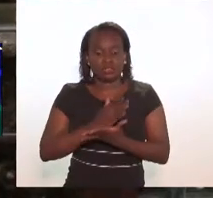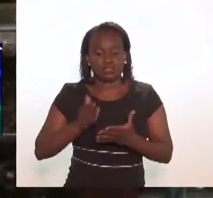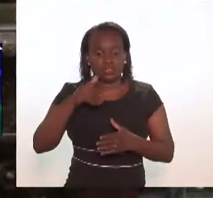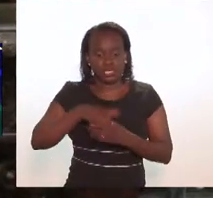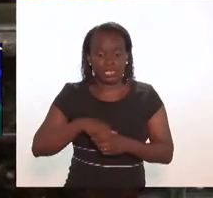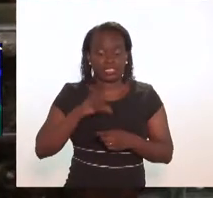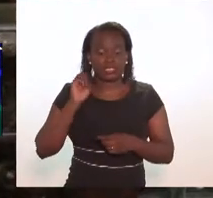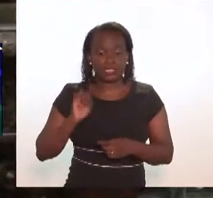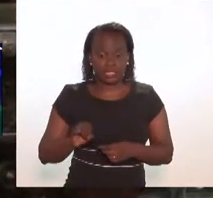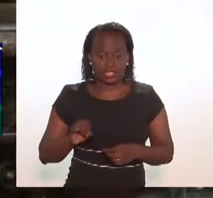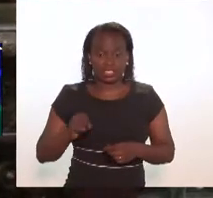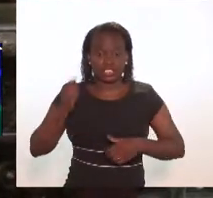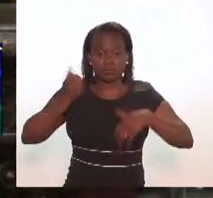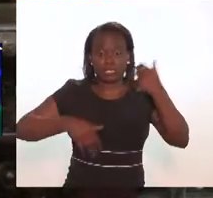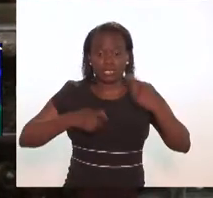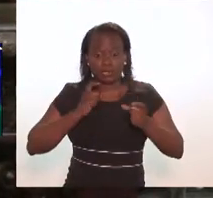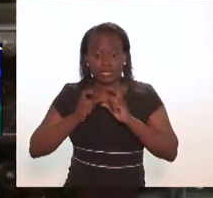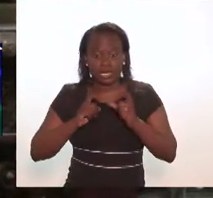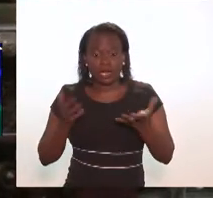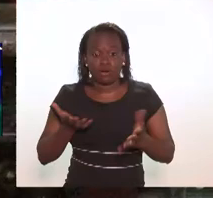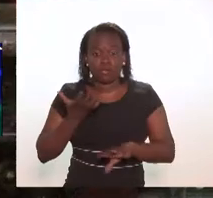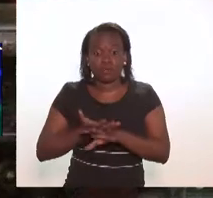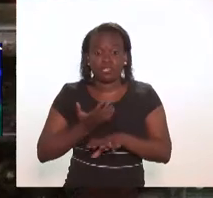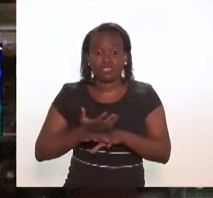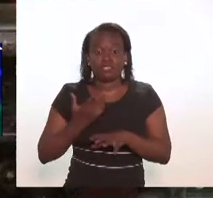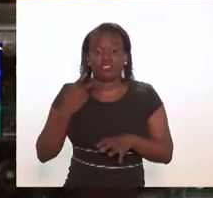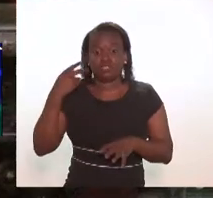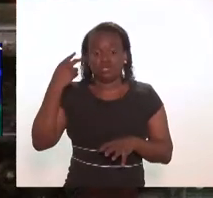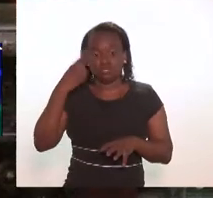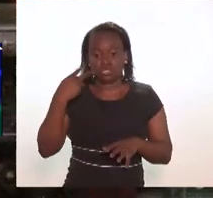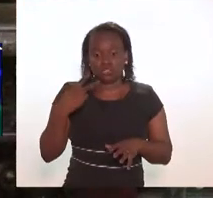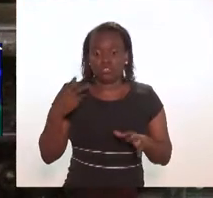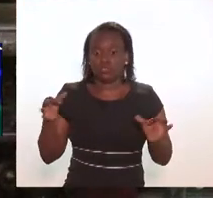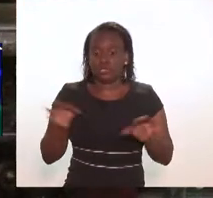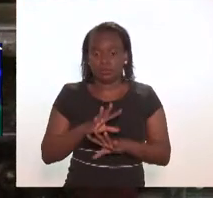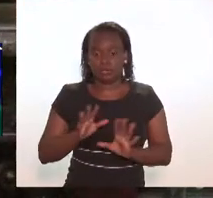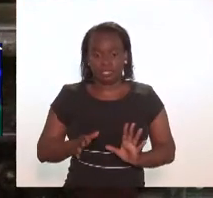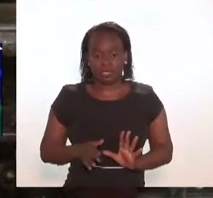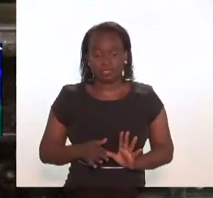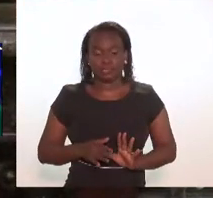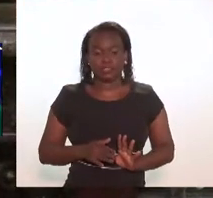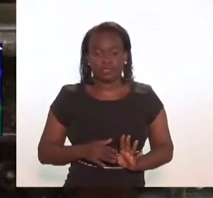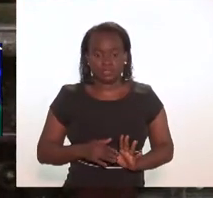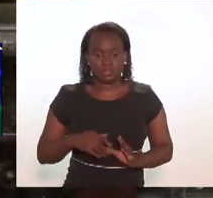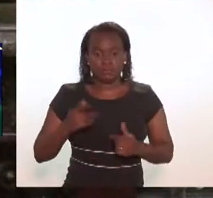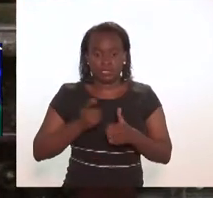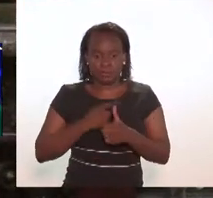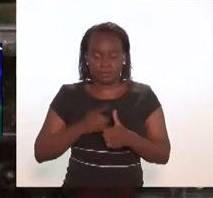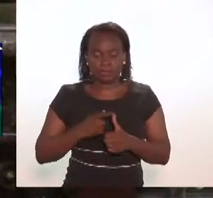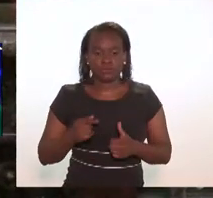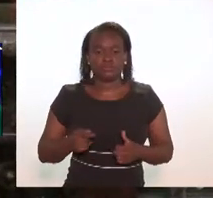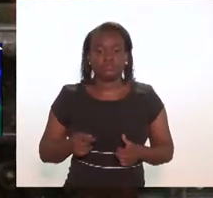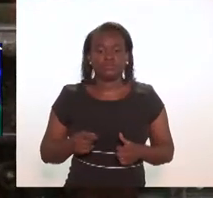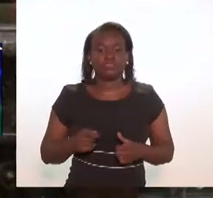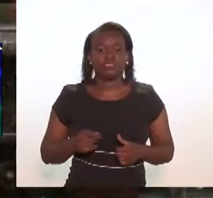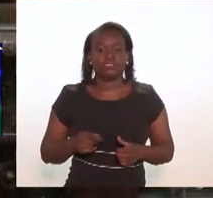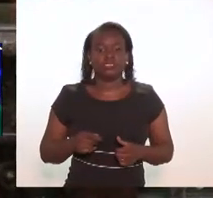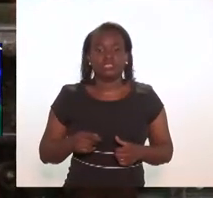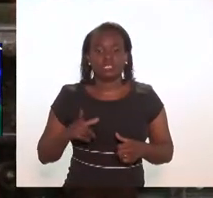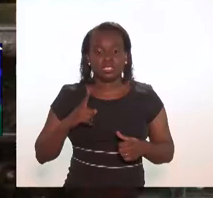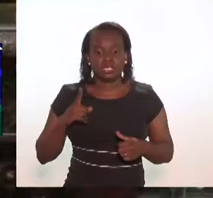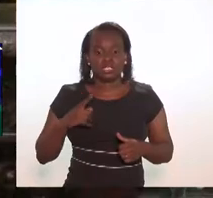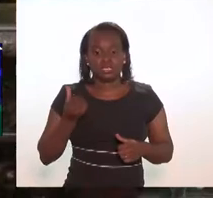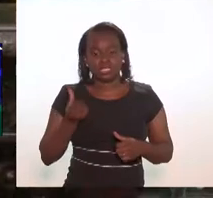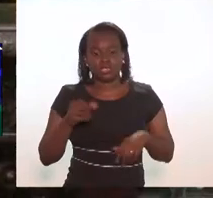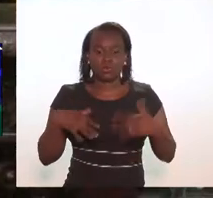entrar no mérito e começar a discutir essa matéria, 2 horas eu vou encerrar o plenário. Não. Isso é a primeira coisa. Porque já tem os 6 ou 8